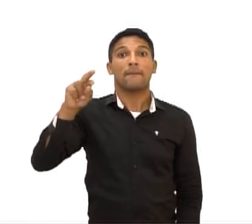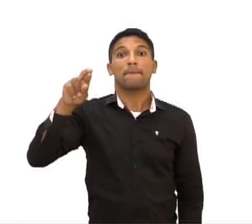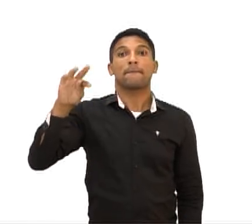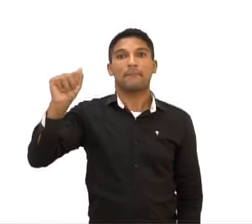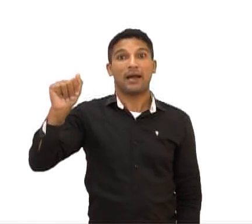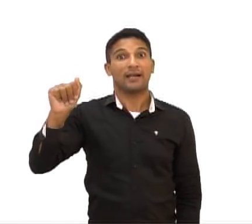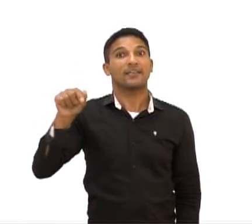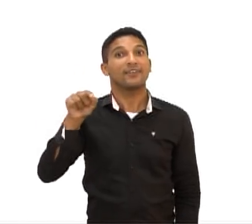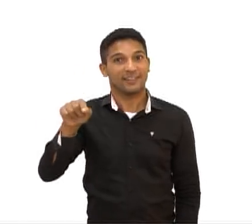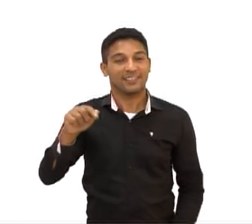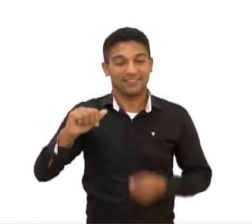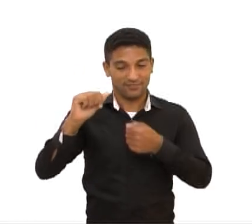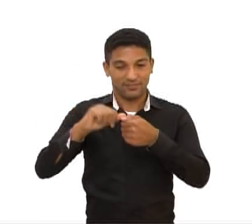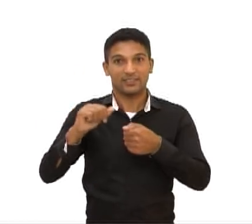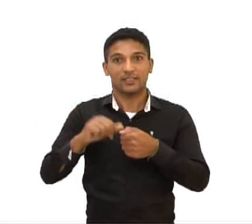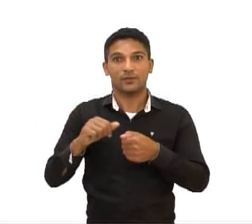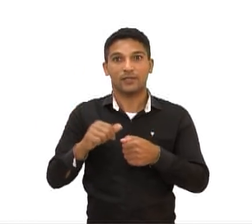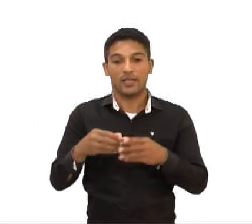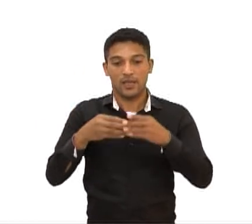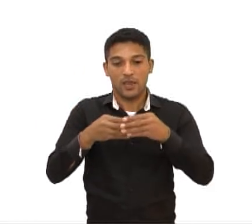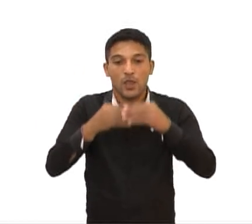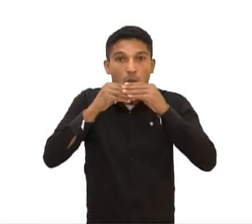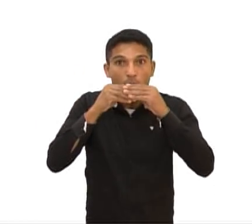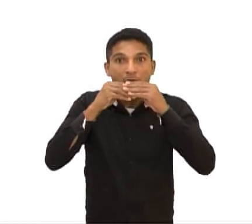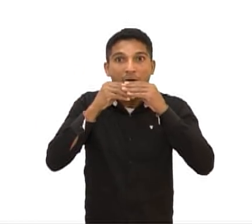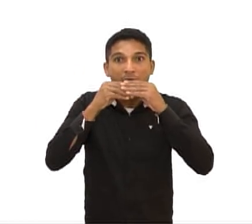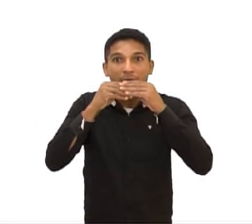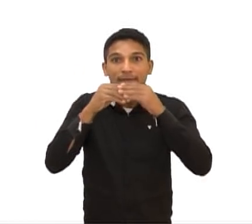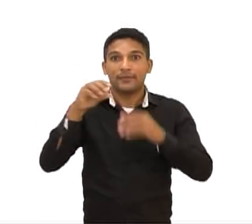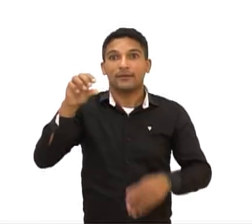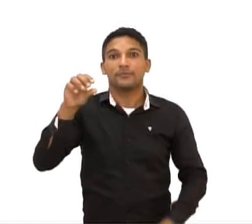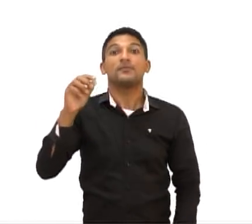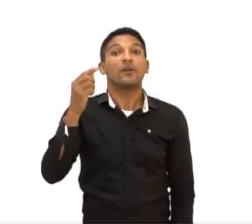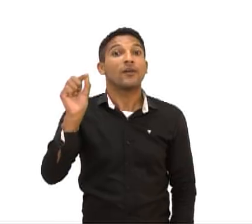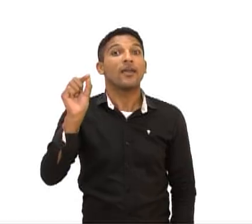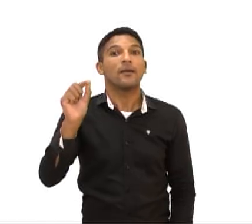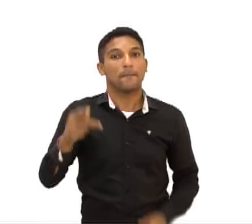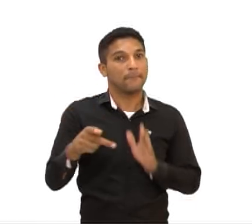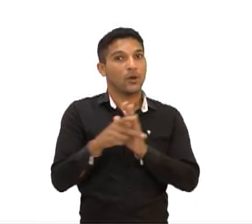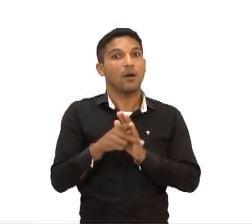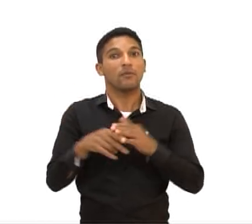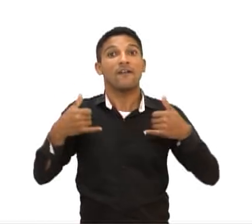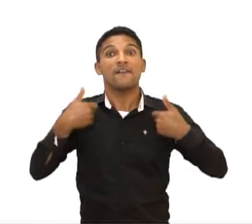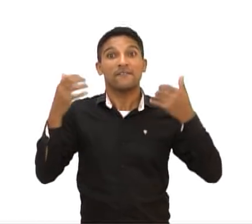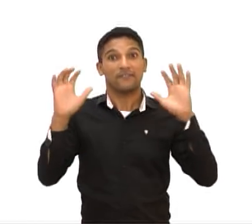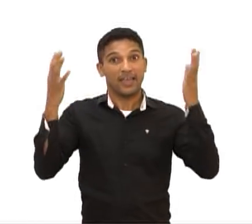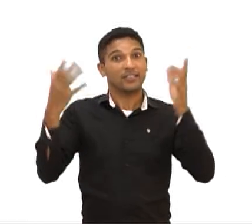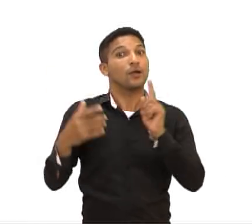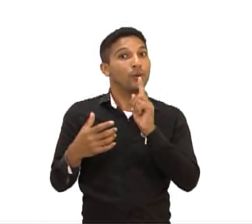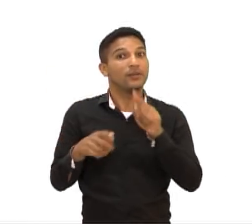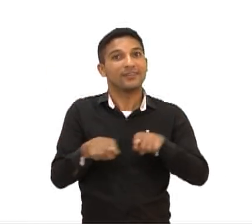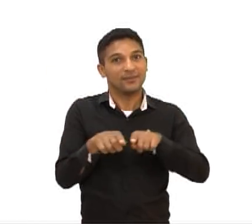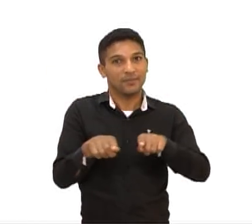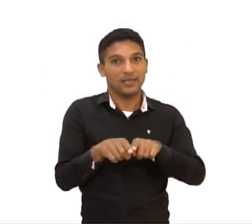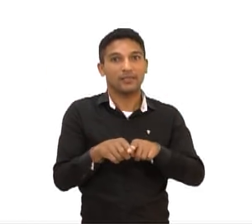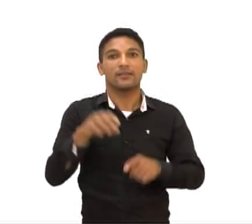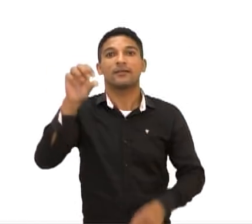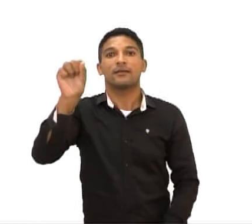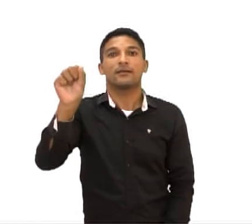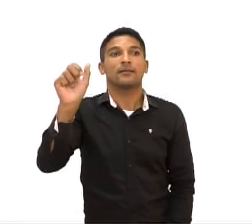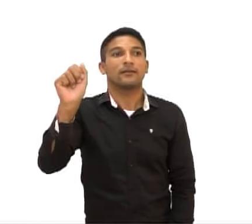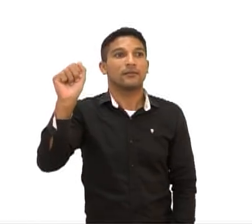sanduíches para a sua festa de aniversário. Olha lá, ela montou 16 sanduíches, que corresponde